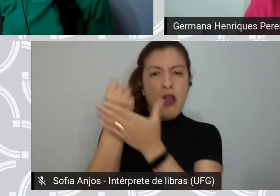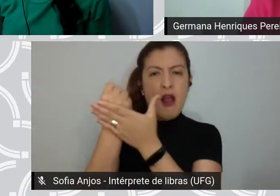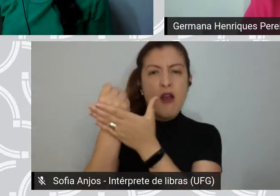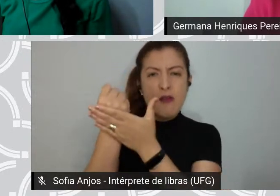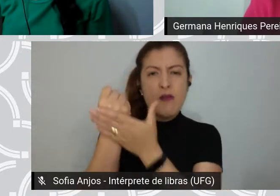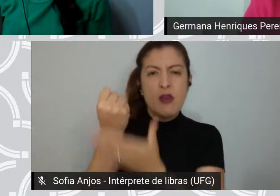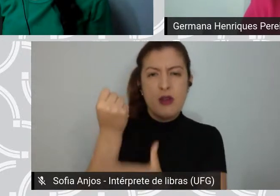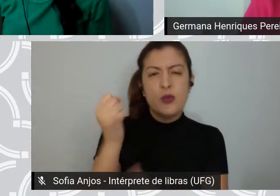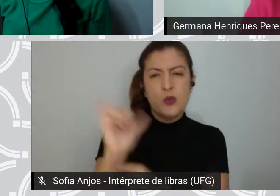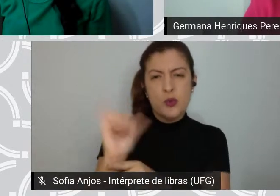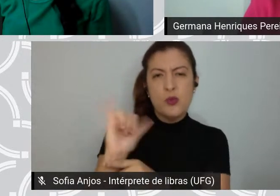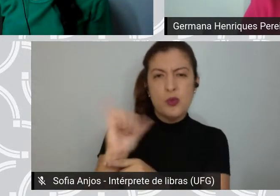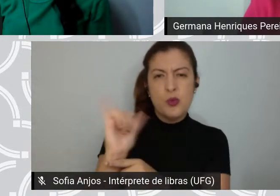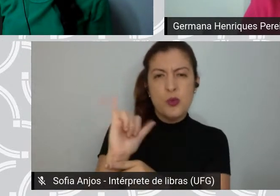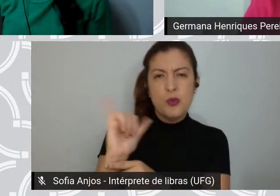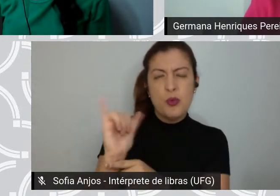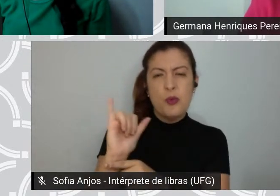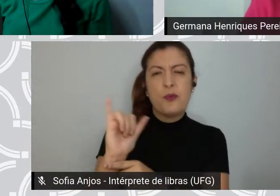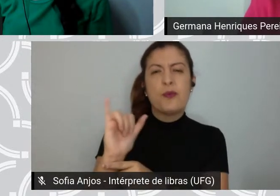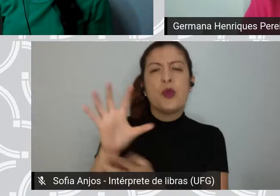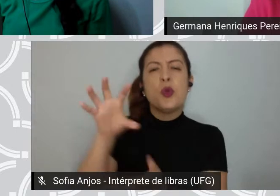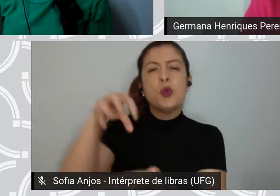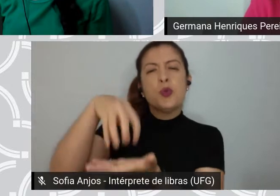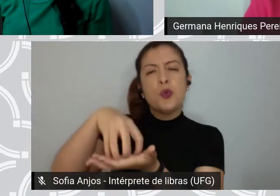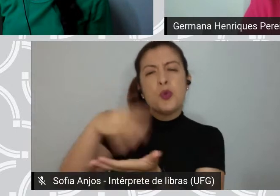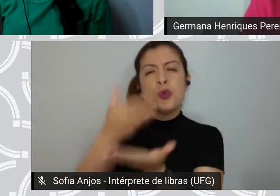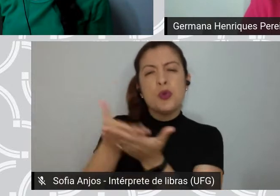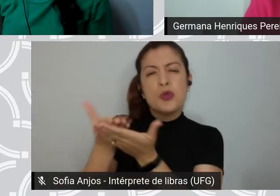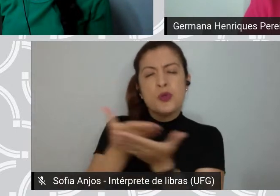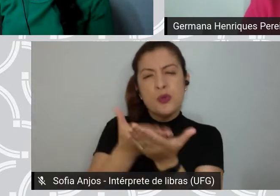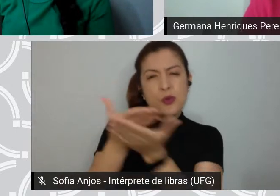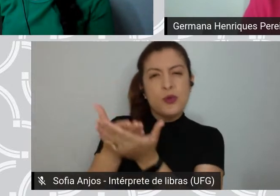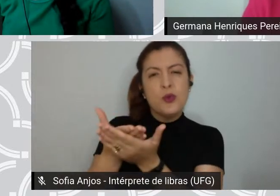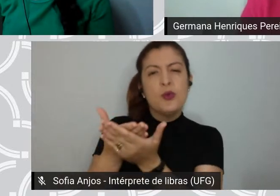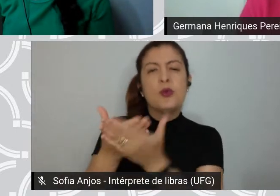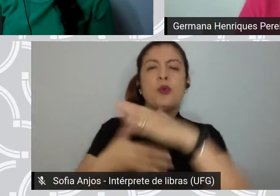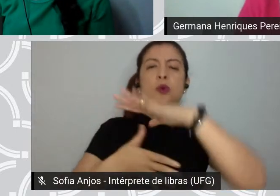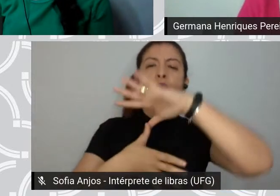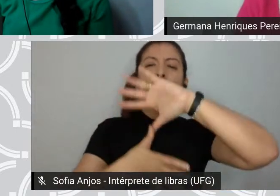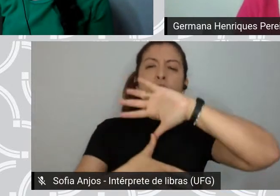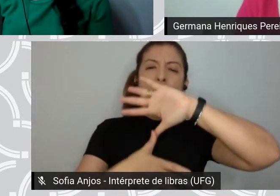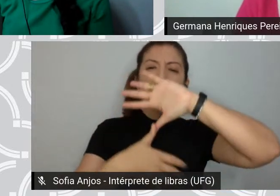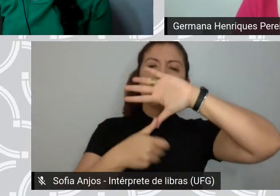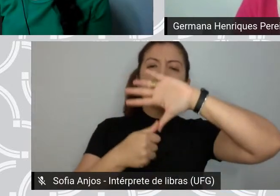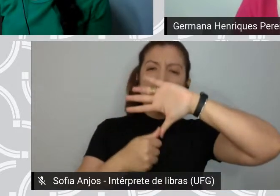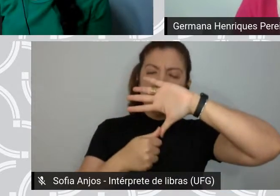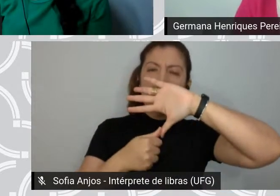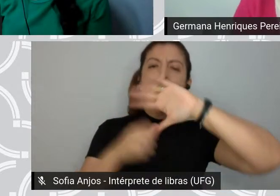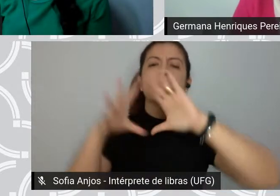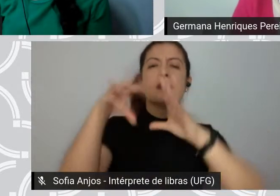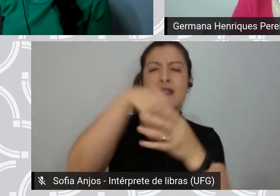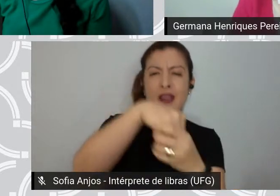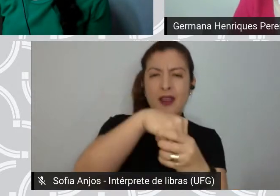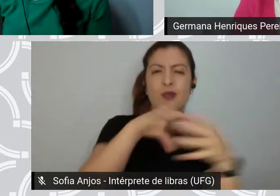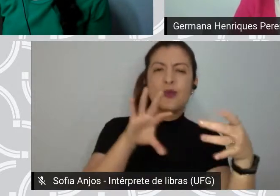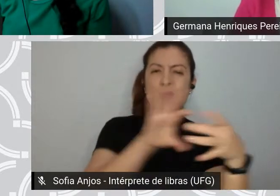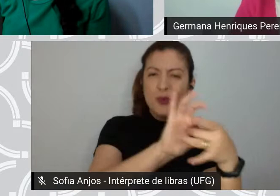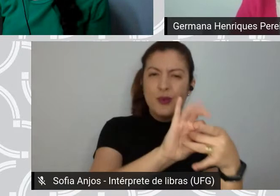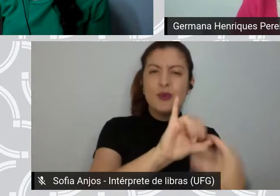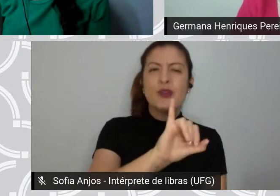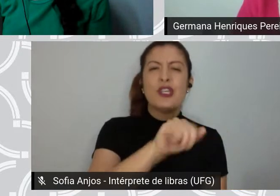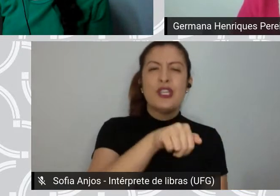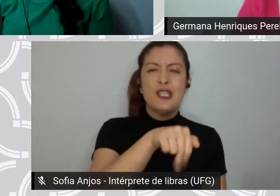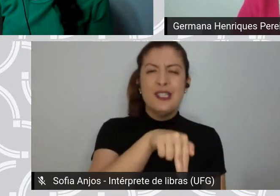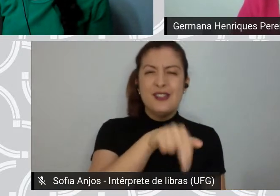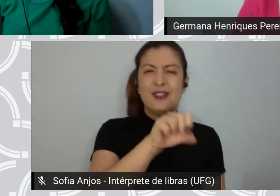Estudos Latino-Americanos do Instituto de Relações Internacionais da UNB. E lá eu falava disso,